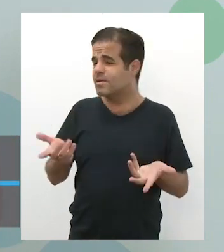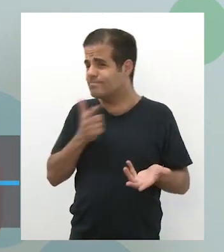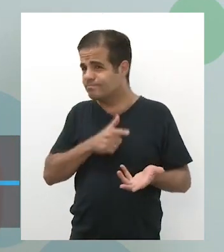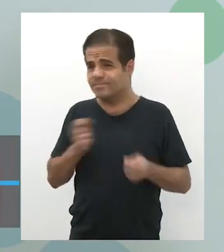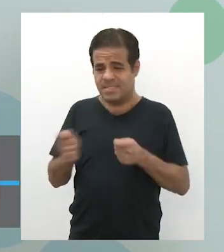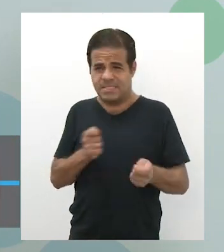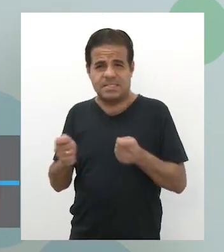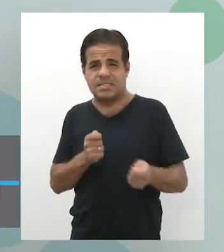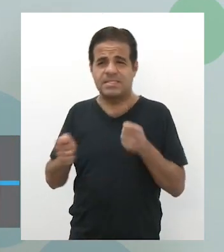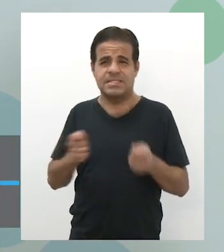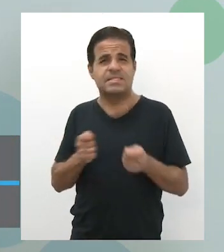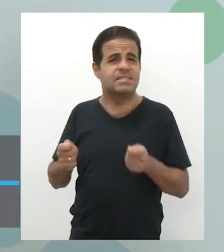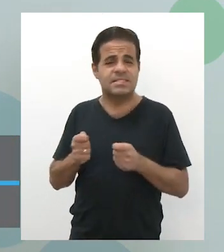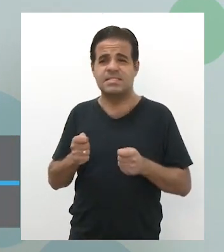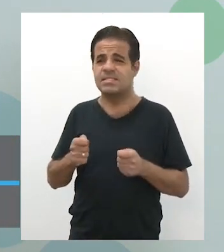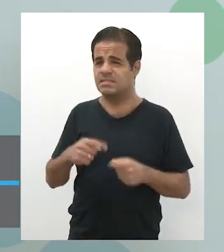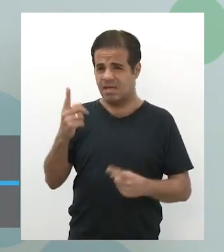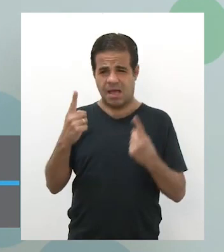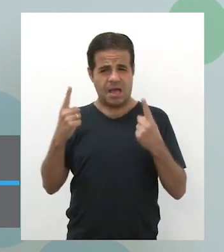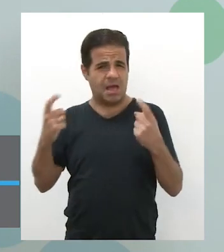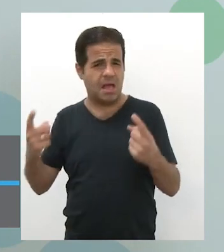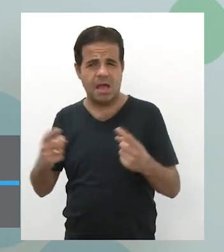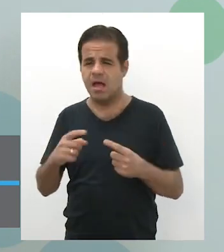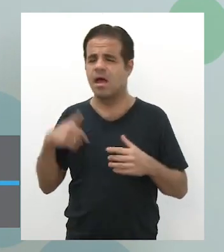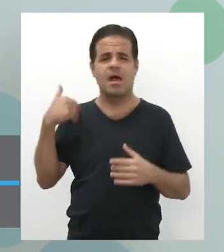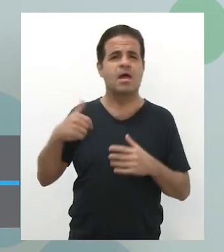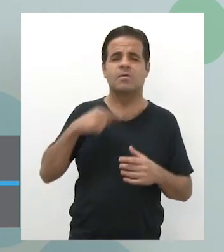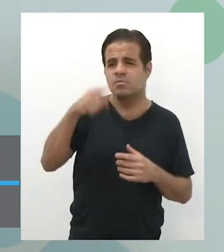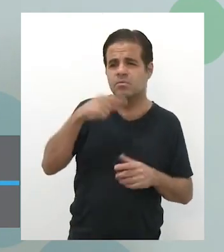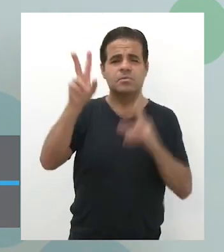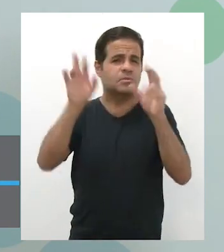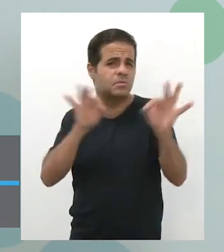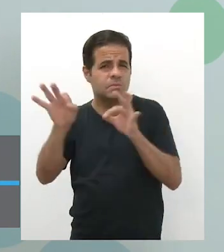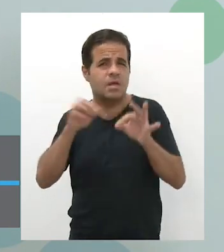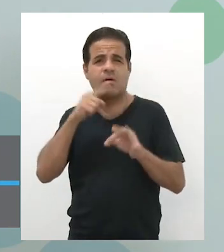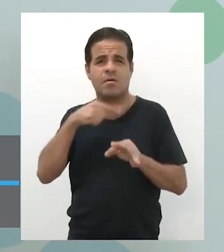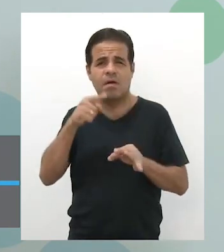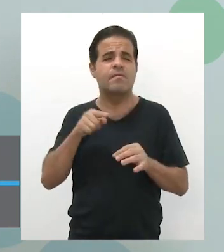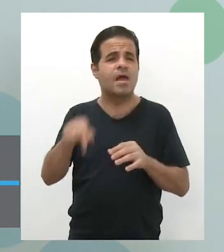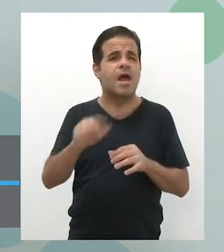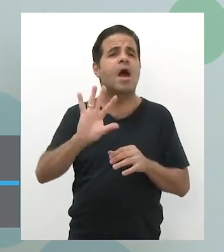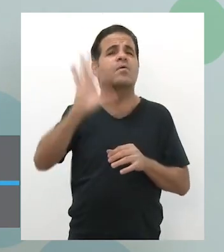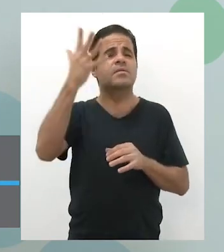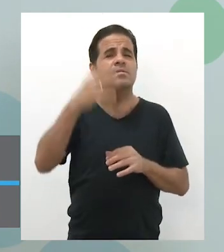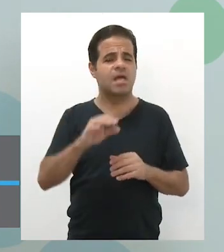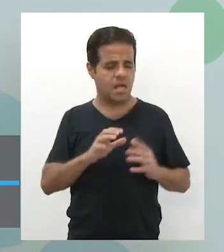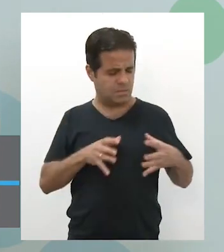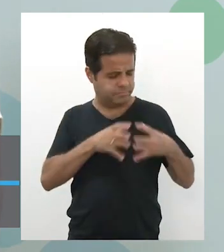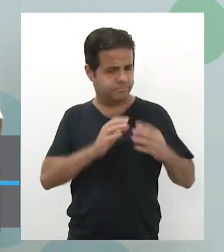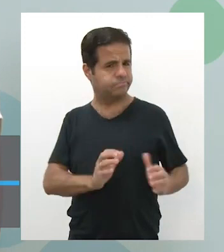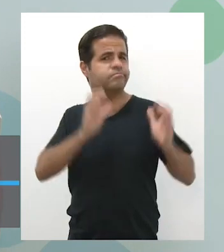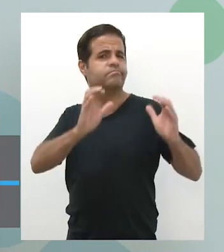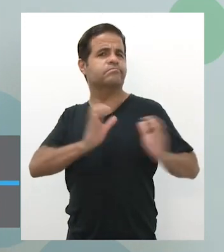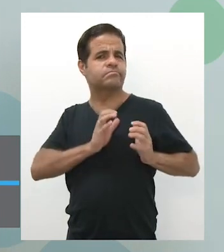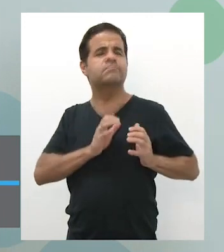não ficassem apenas revoltados com questões que eles não conseguiam resolver ali no momento, essa elite, ela pensou